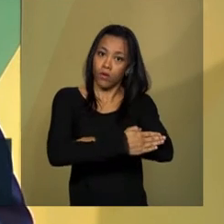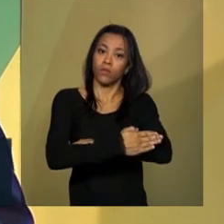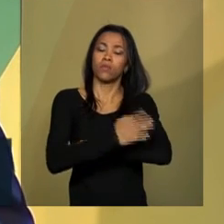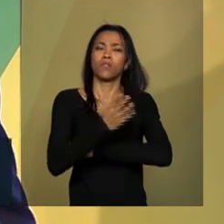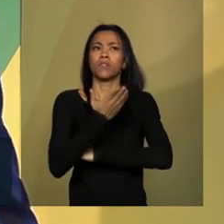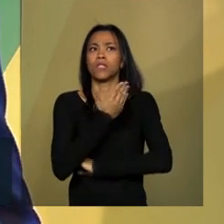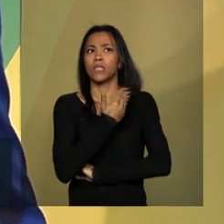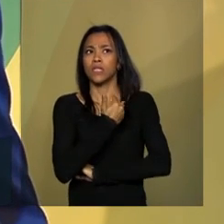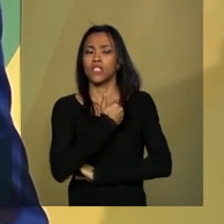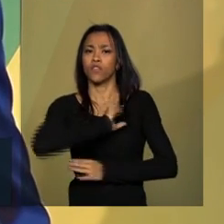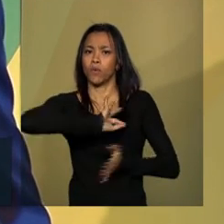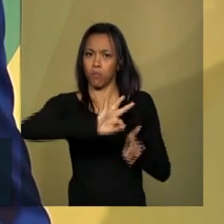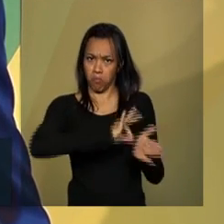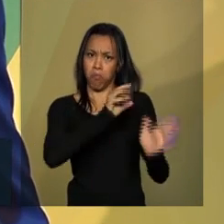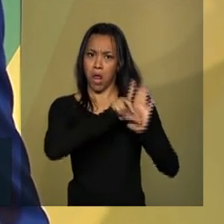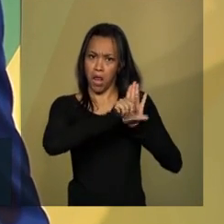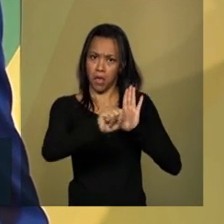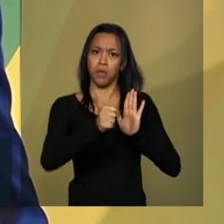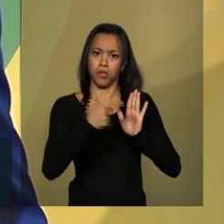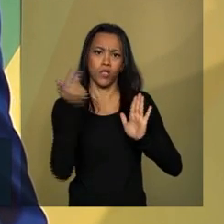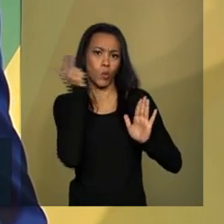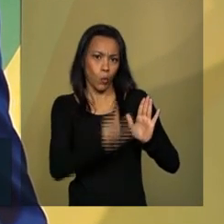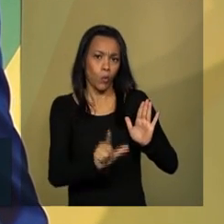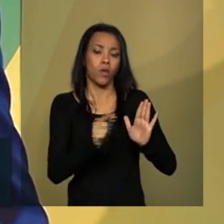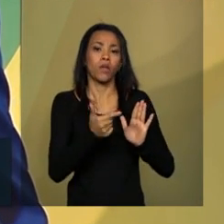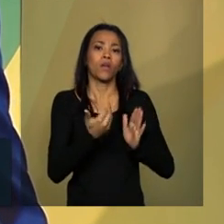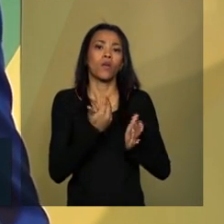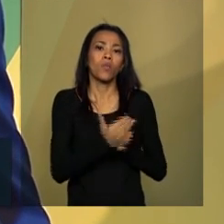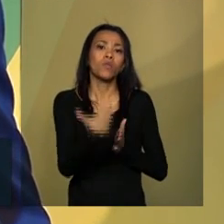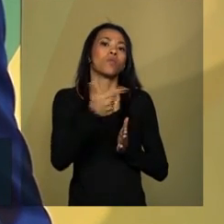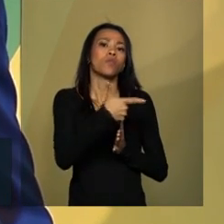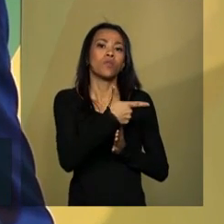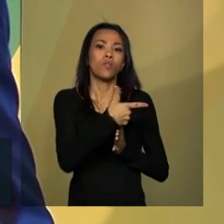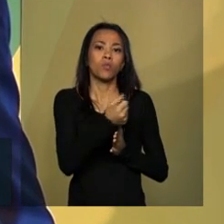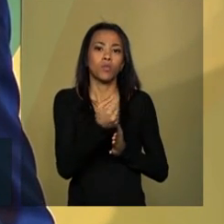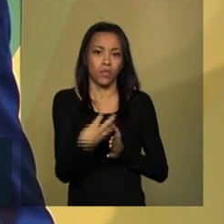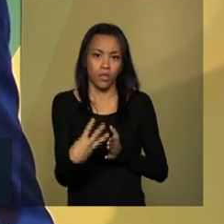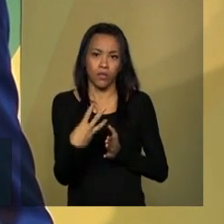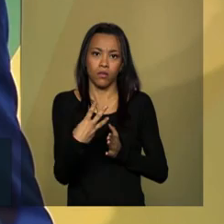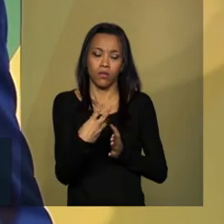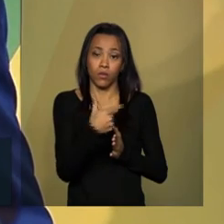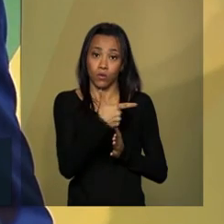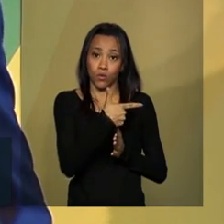regulamentação de portos do Brasil, que aconteceu em 2013, ou seja, estamos falando de 2 anos,